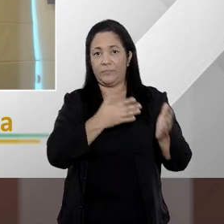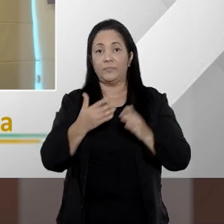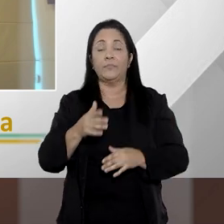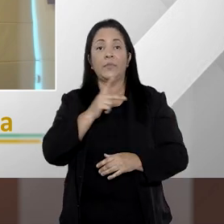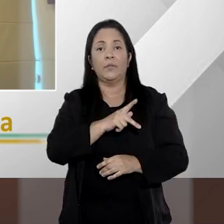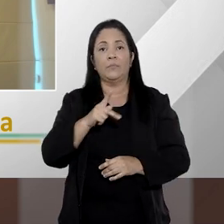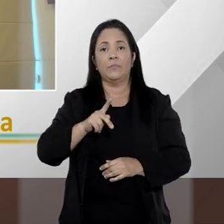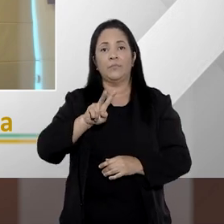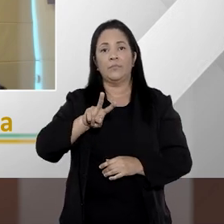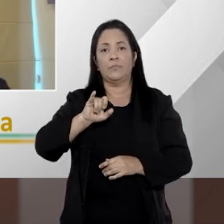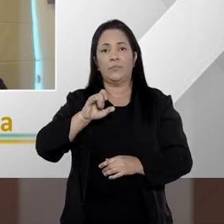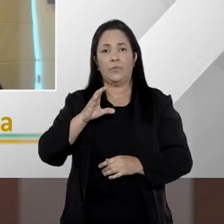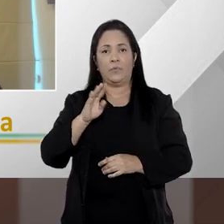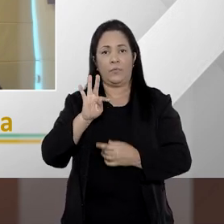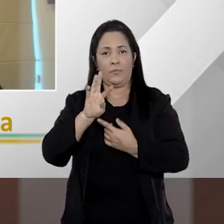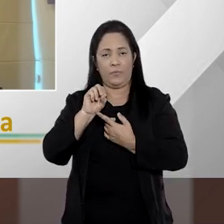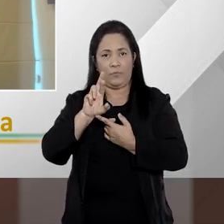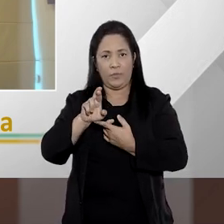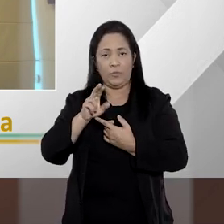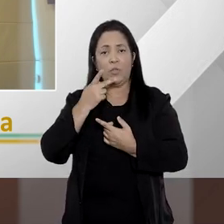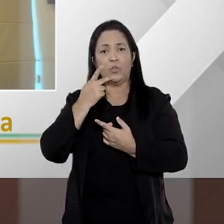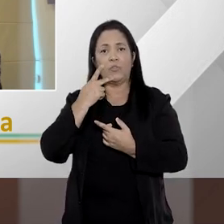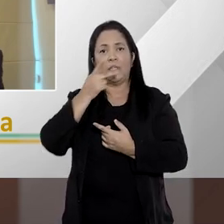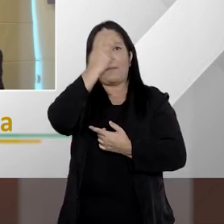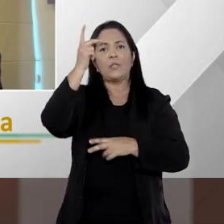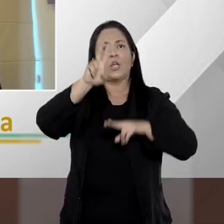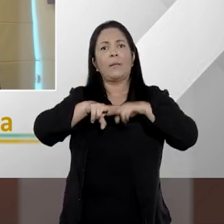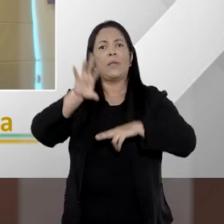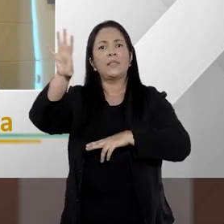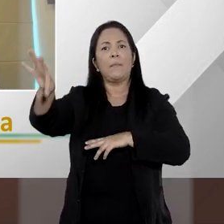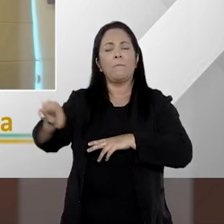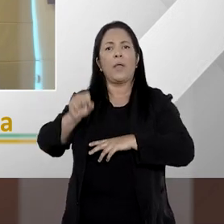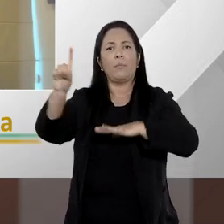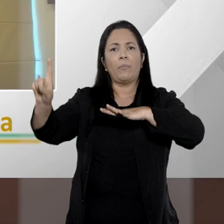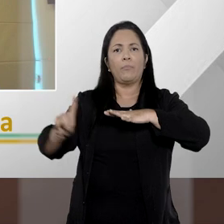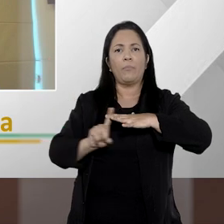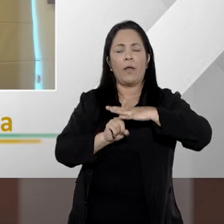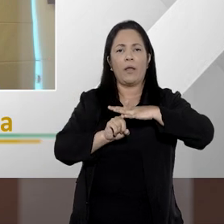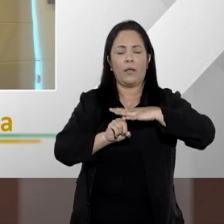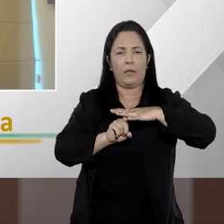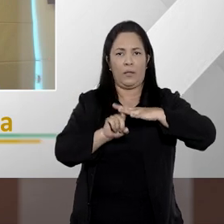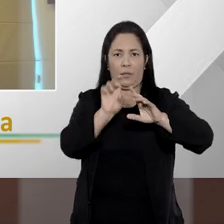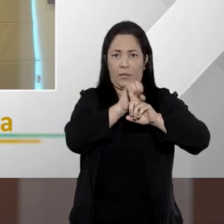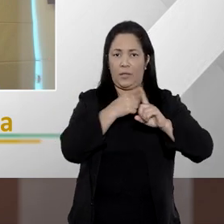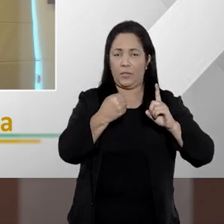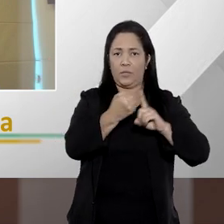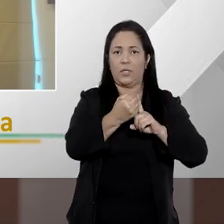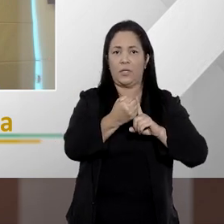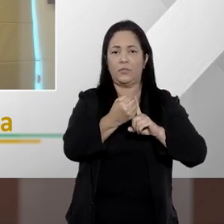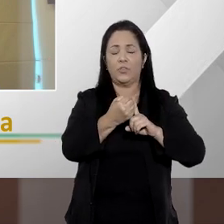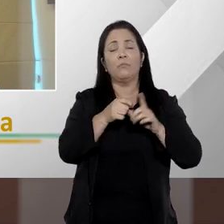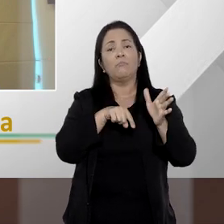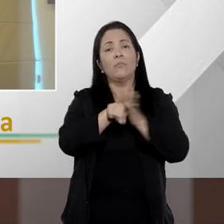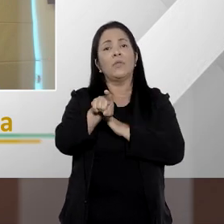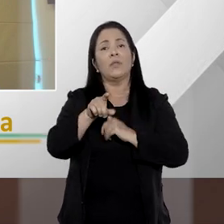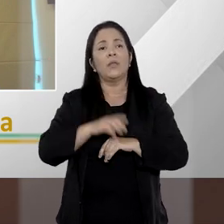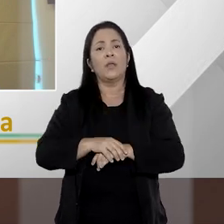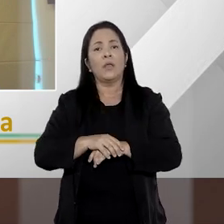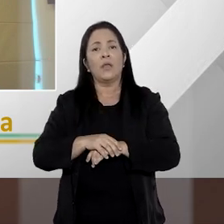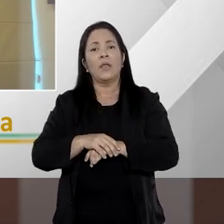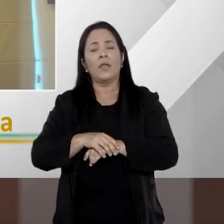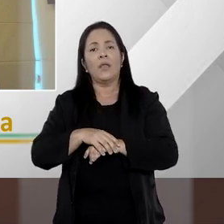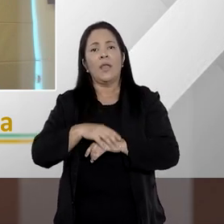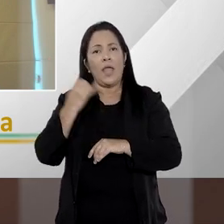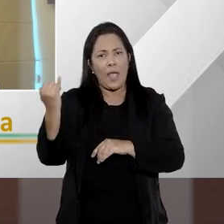Professor Vitor, ainda nesse contexto da ressocialização a que a gente está se referindo agora, qual a importância da remissão,